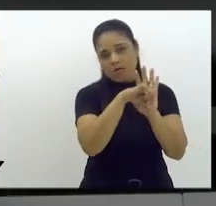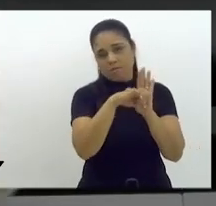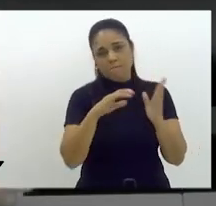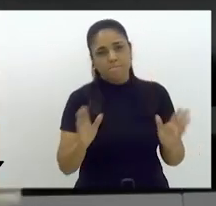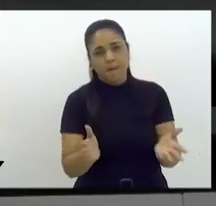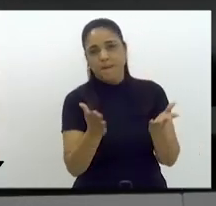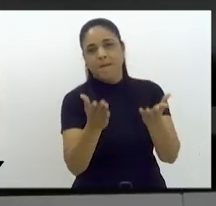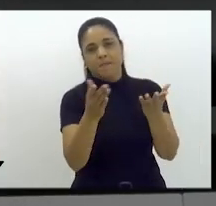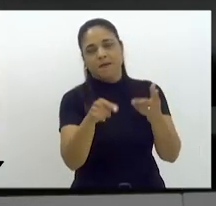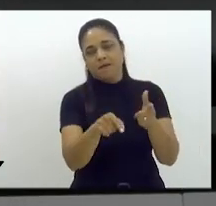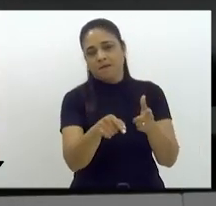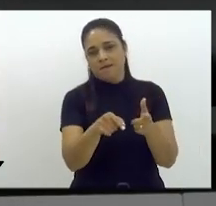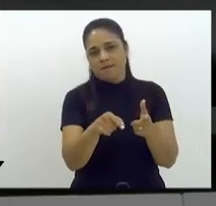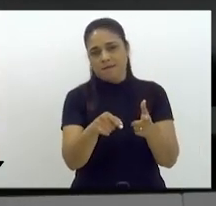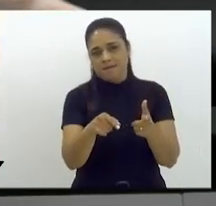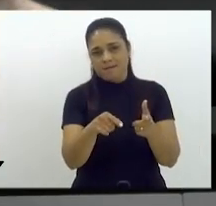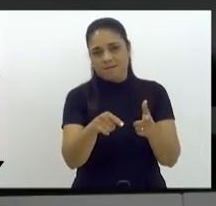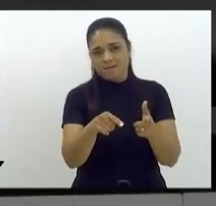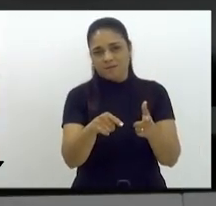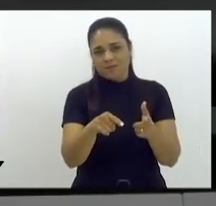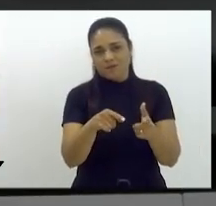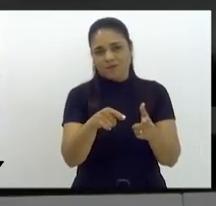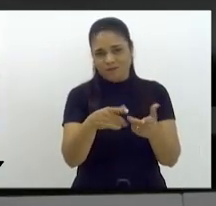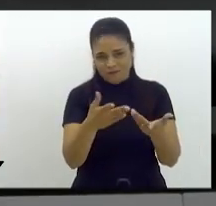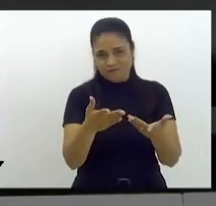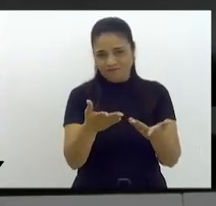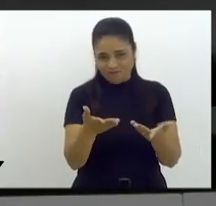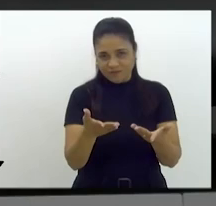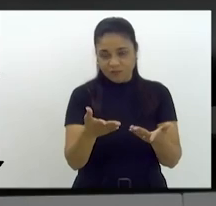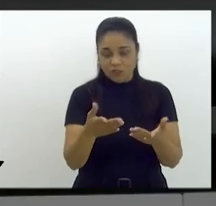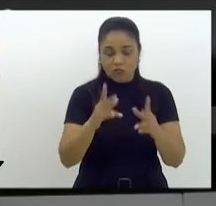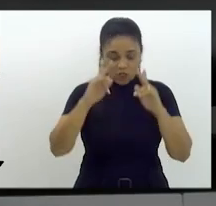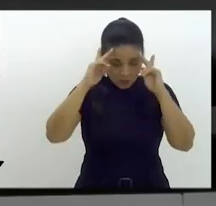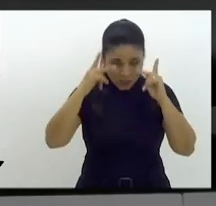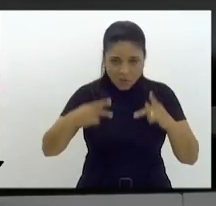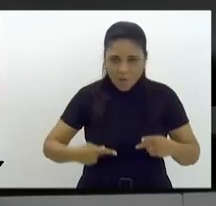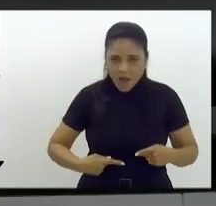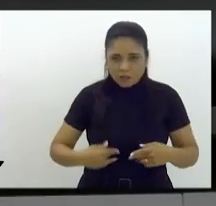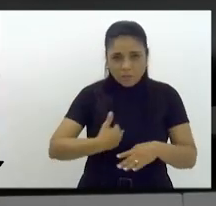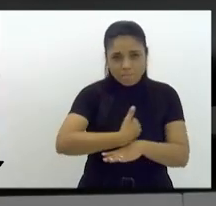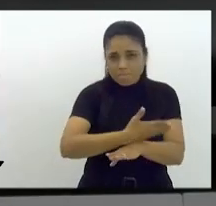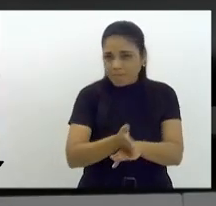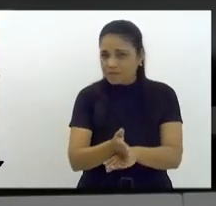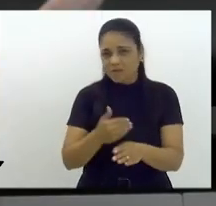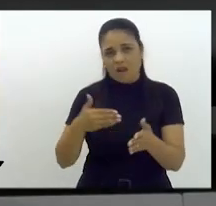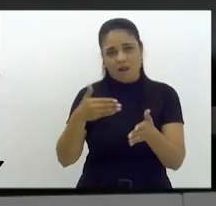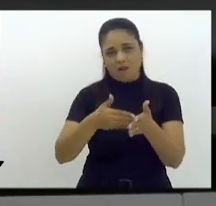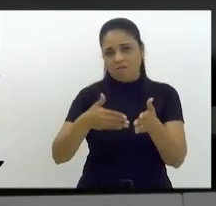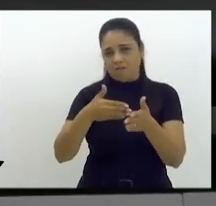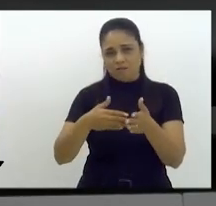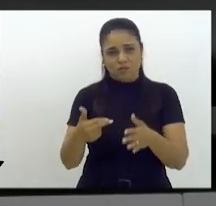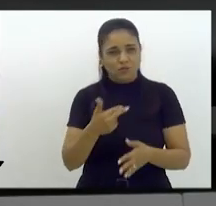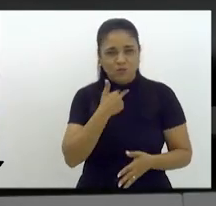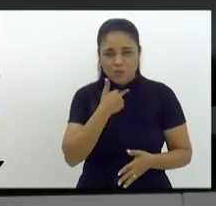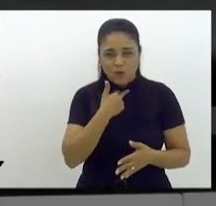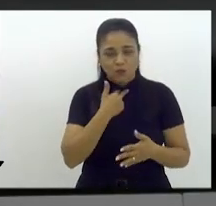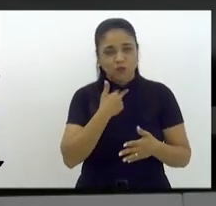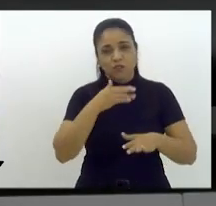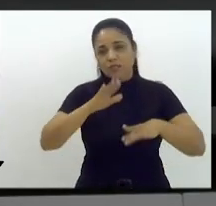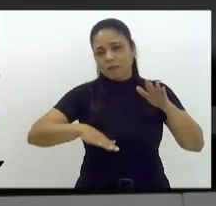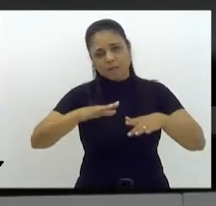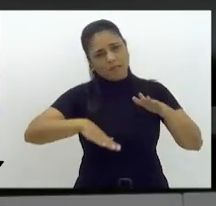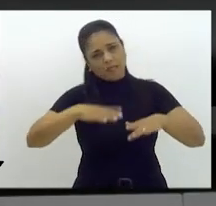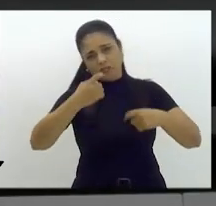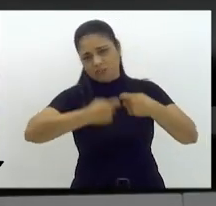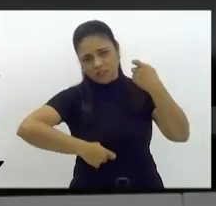a práticas Ilegais com todo ser humano e aí eu nós no caso lá Independente de sexo tudo isso daí